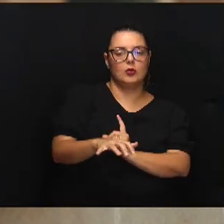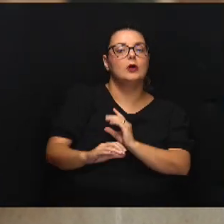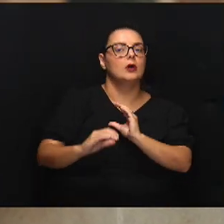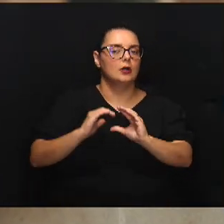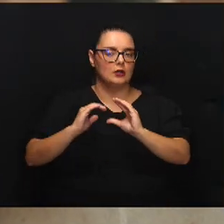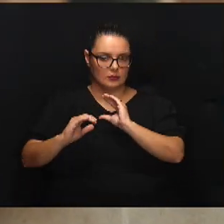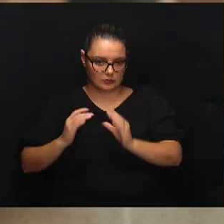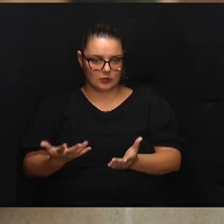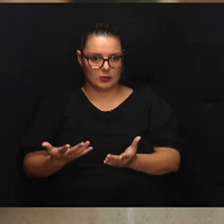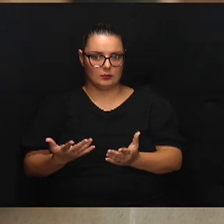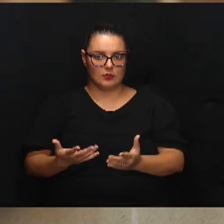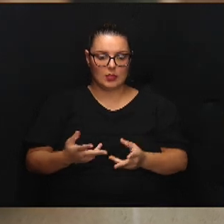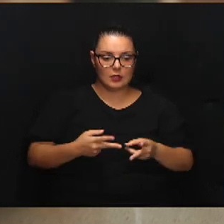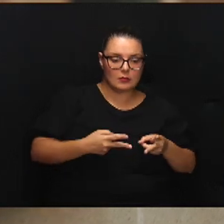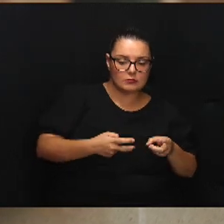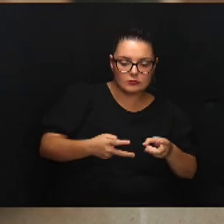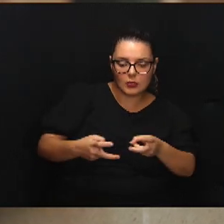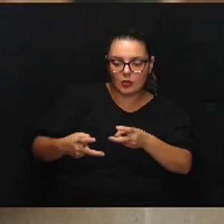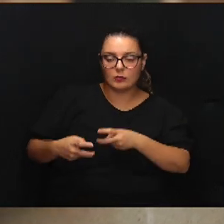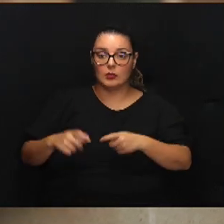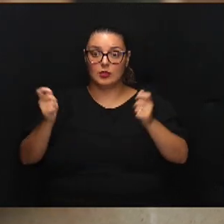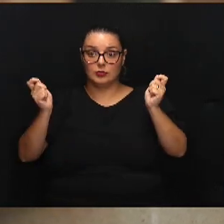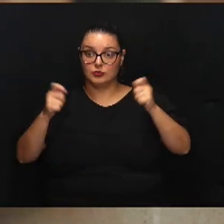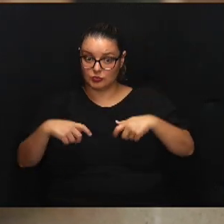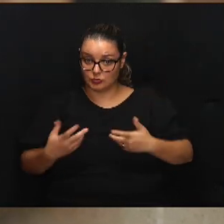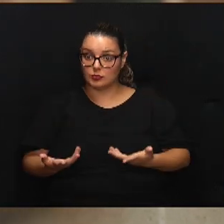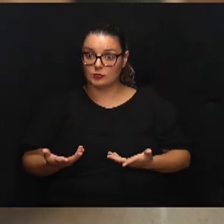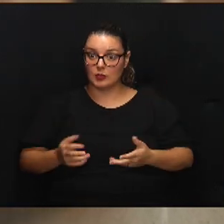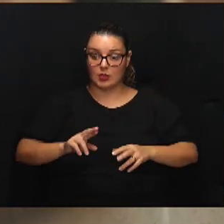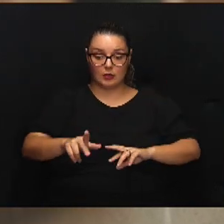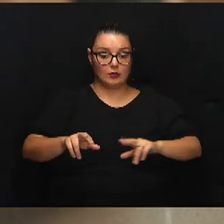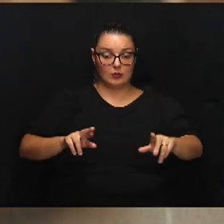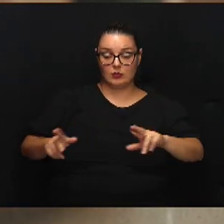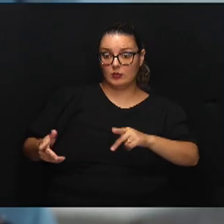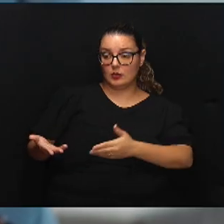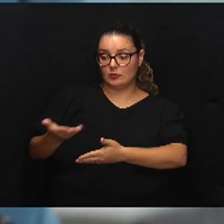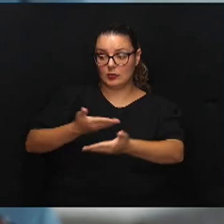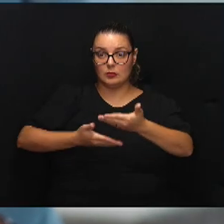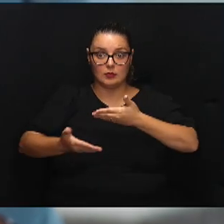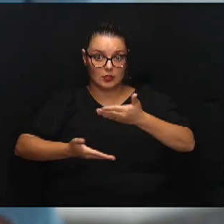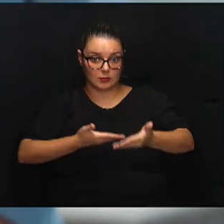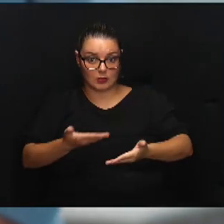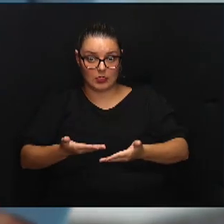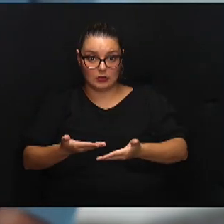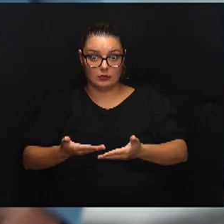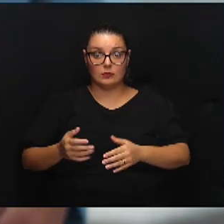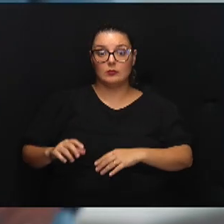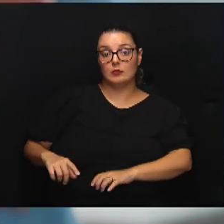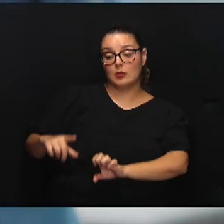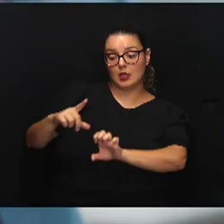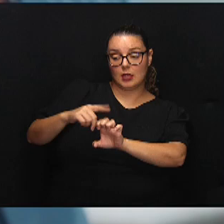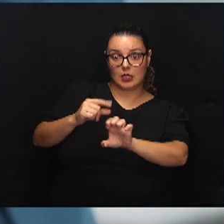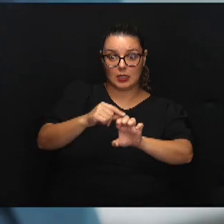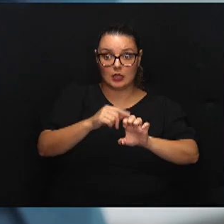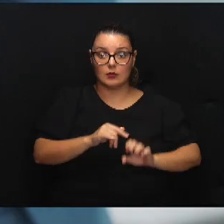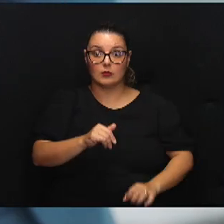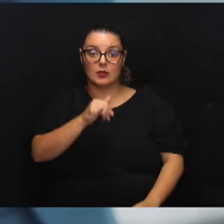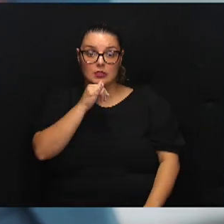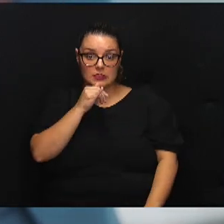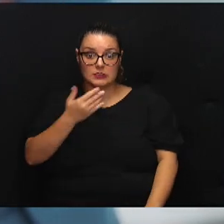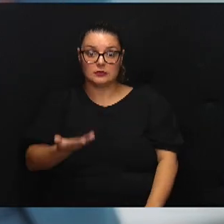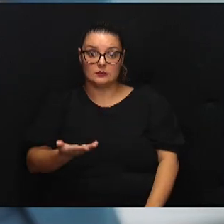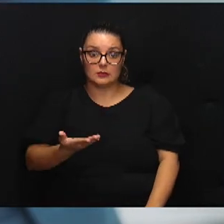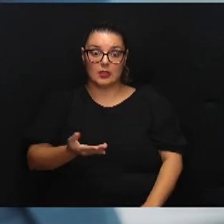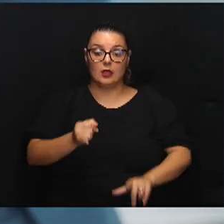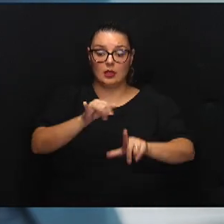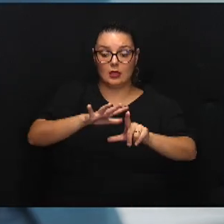comunicação e a percepção de competência em diversas interações. Para as empreendedoras, por exemplo, a